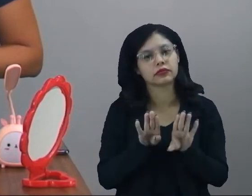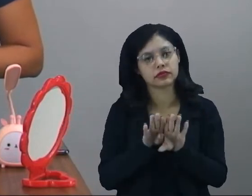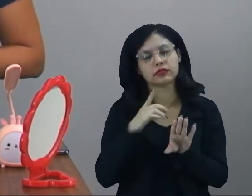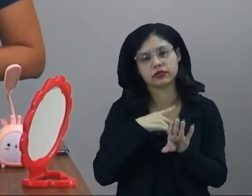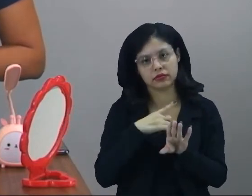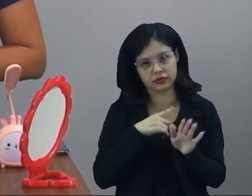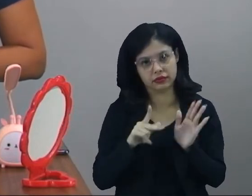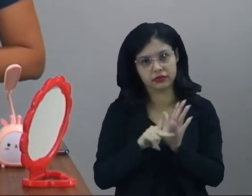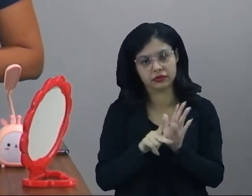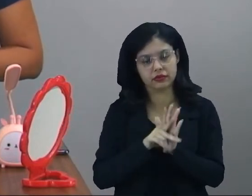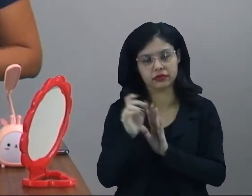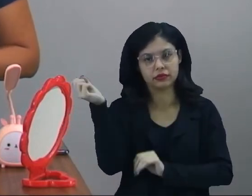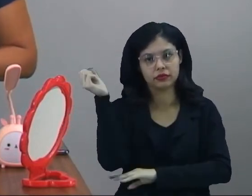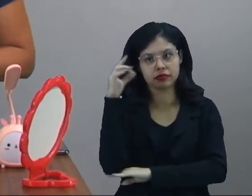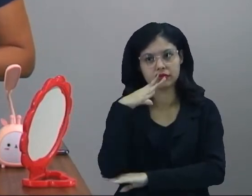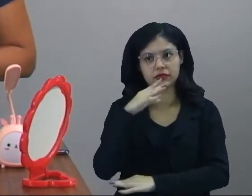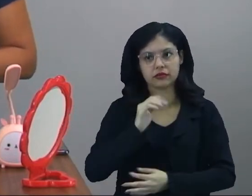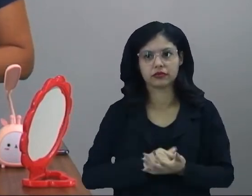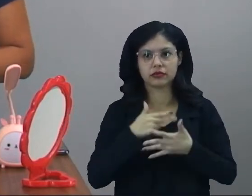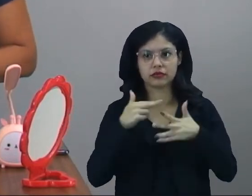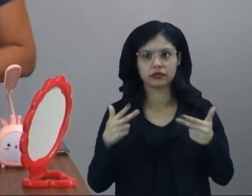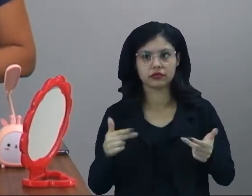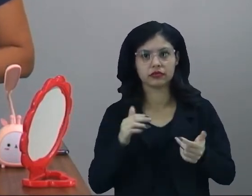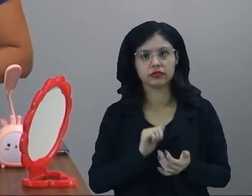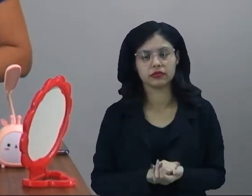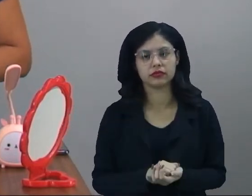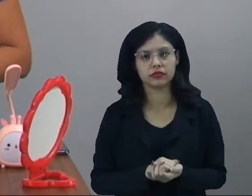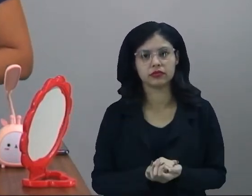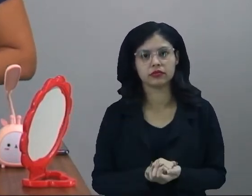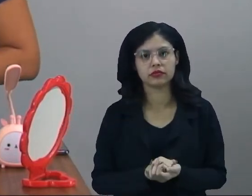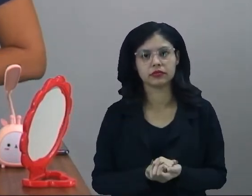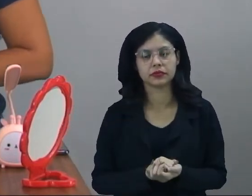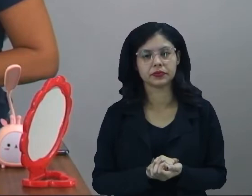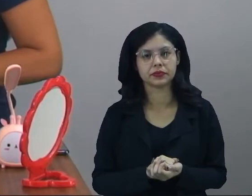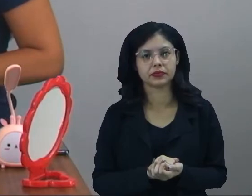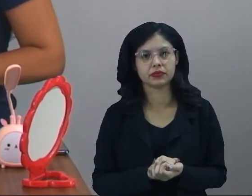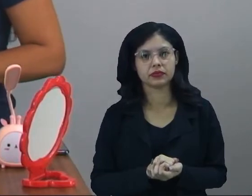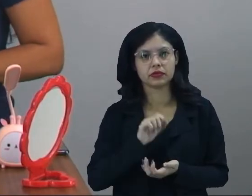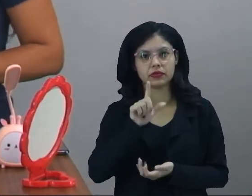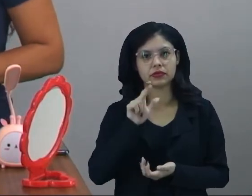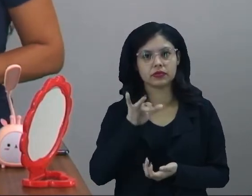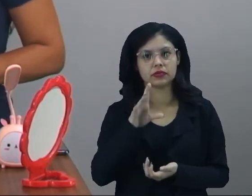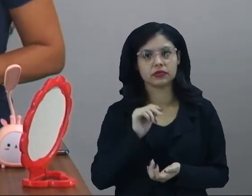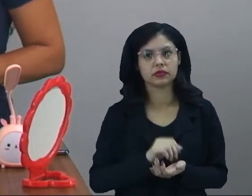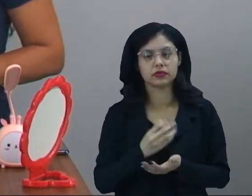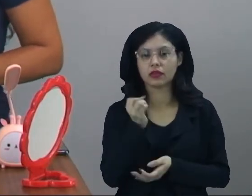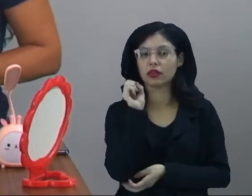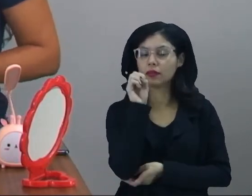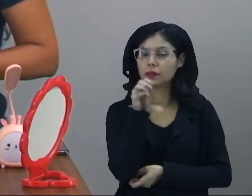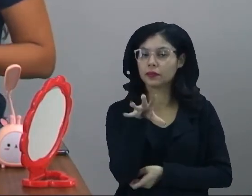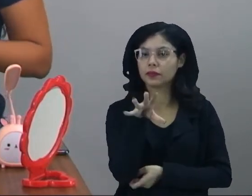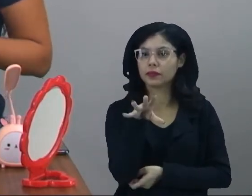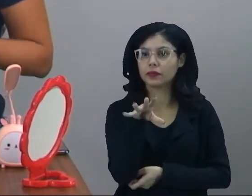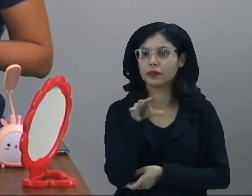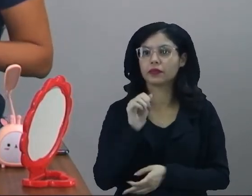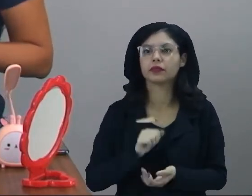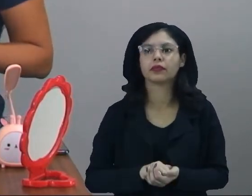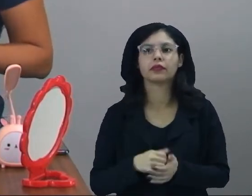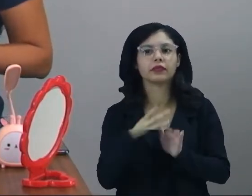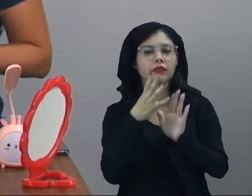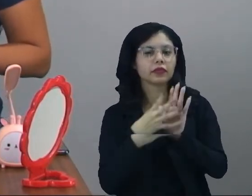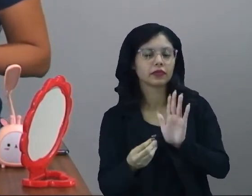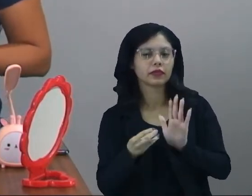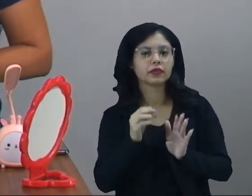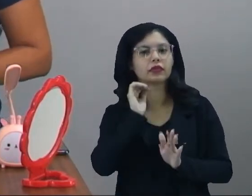própria delas, então elas são um objeto luminoso. E a lâmpada, né, que reflete a